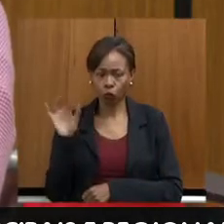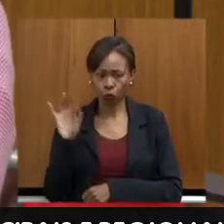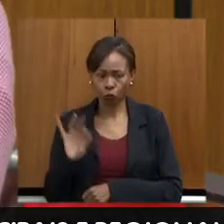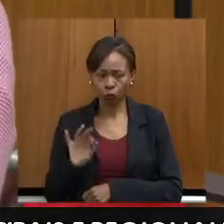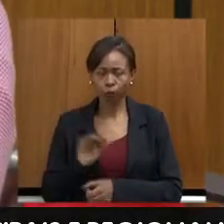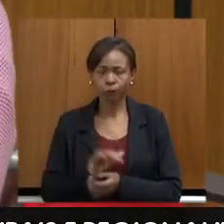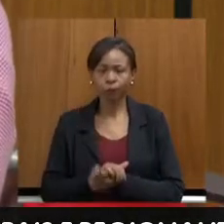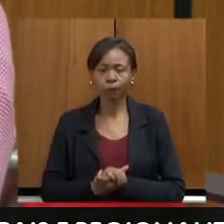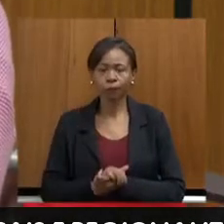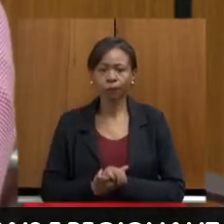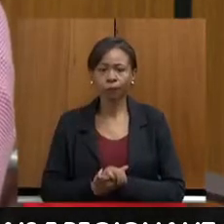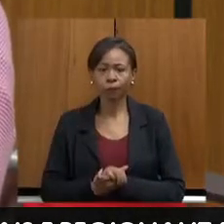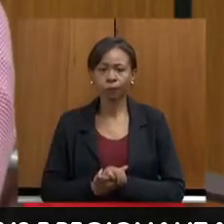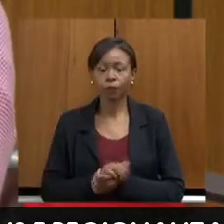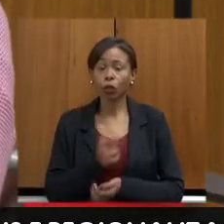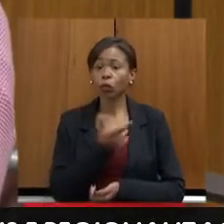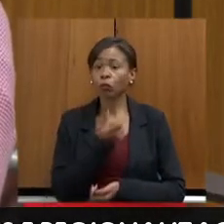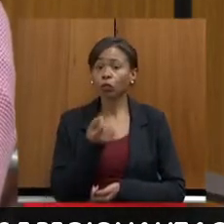2022